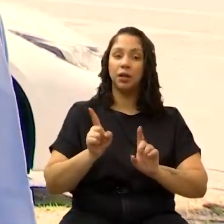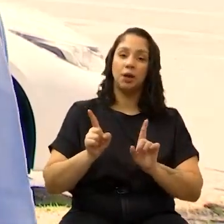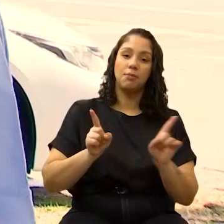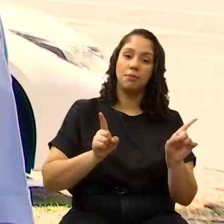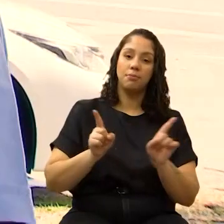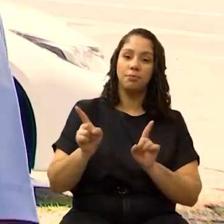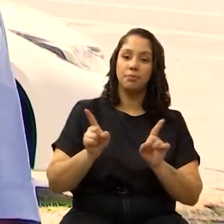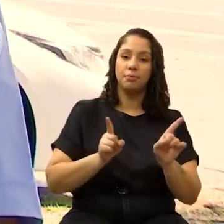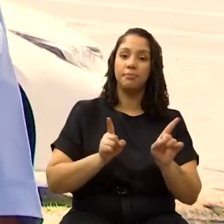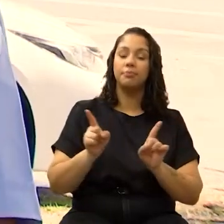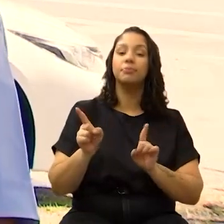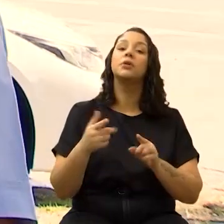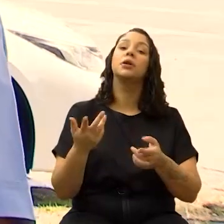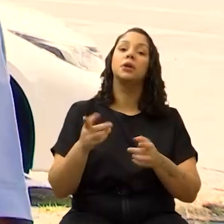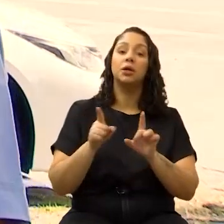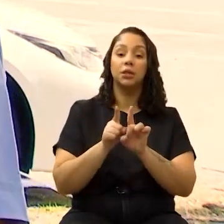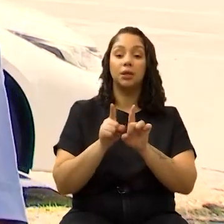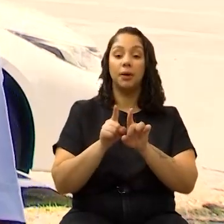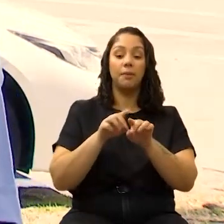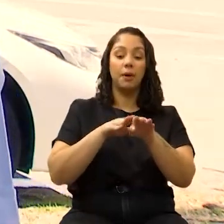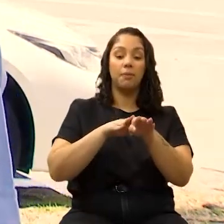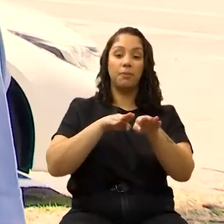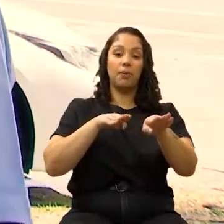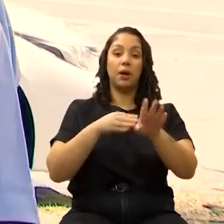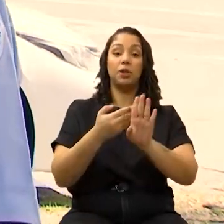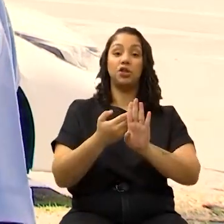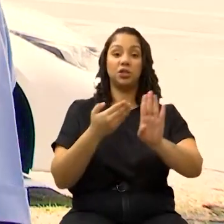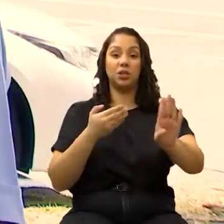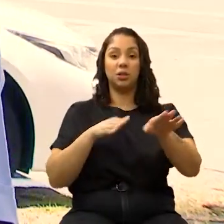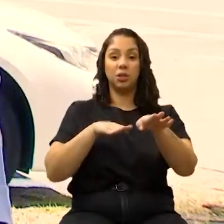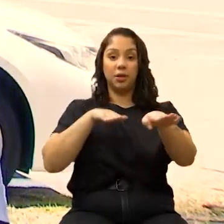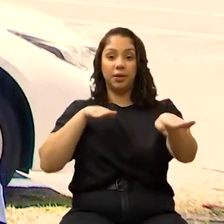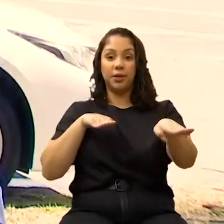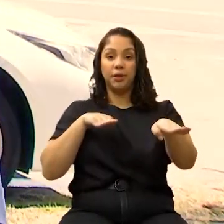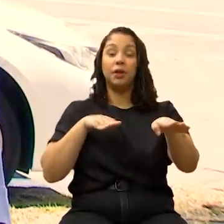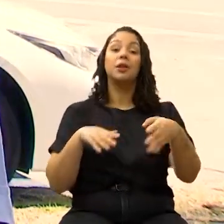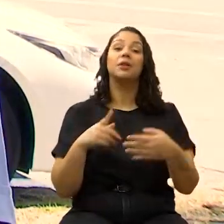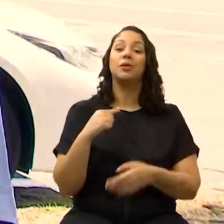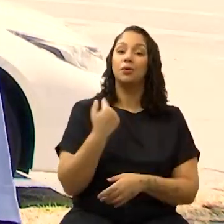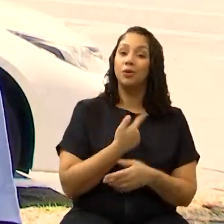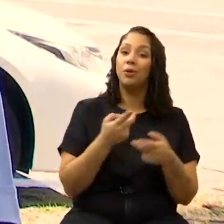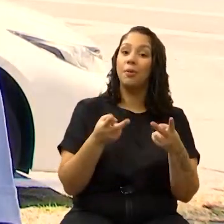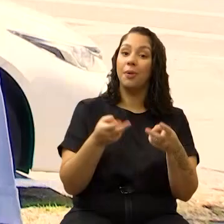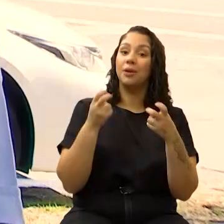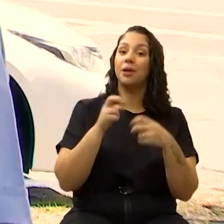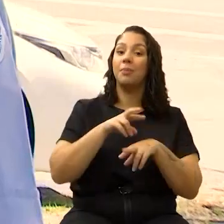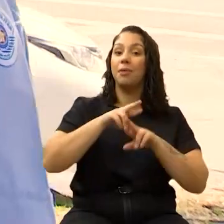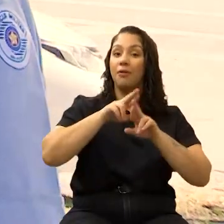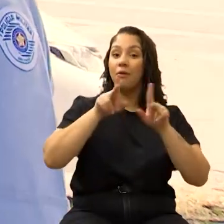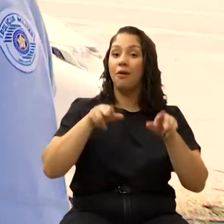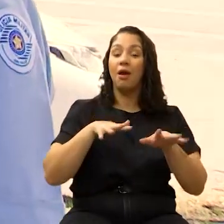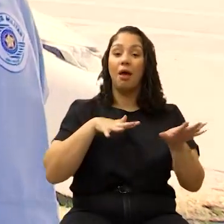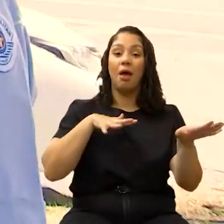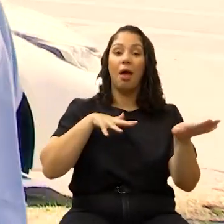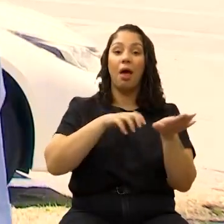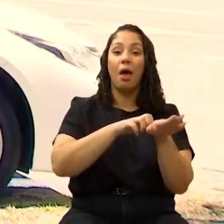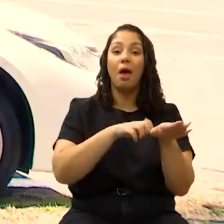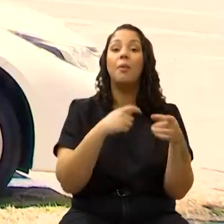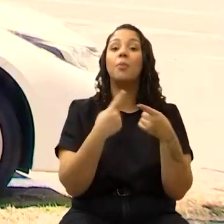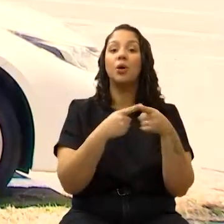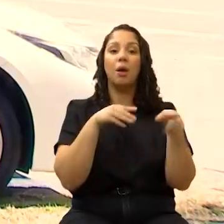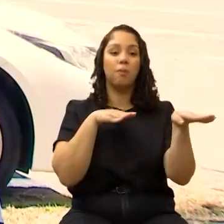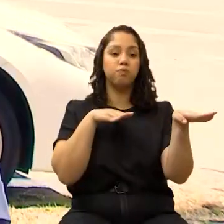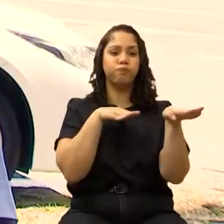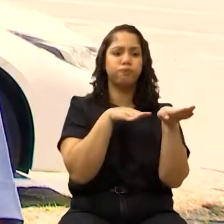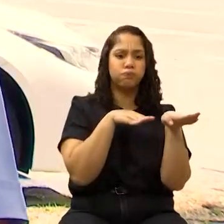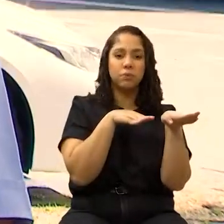isso aí ajuda muito. E a distância de seguimento, infelizmente, a gente tem notado muito sinistro, acidente, devido